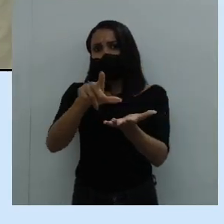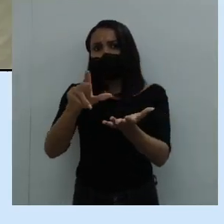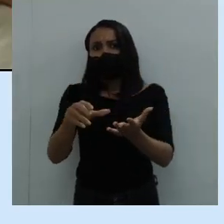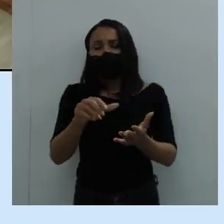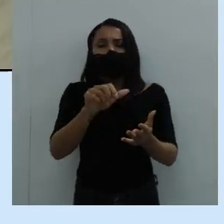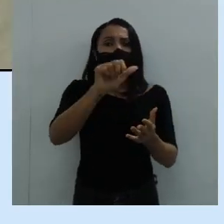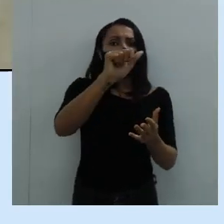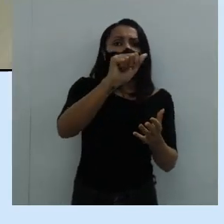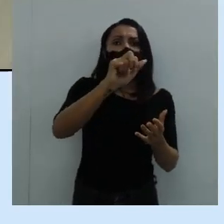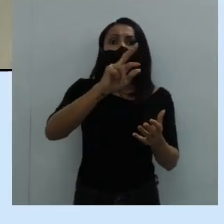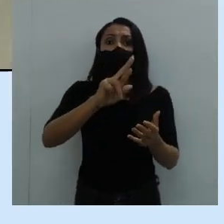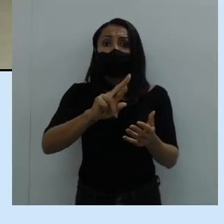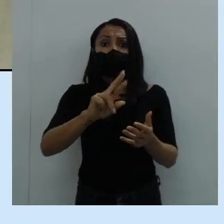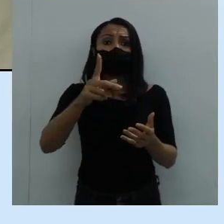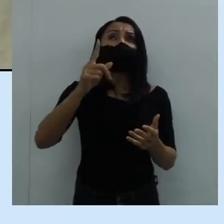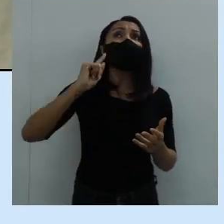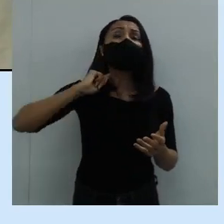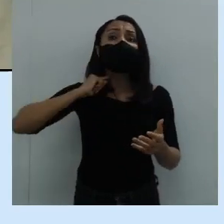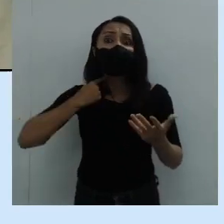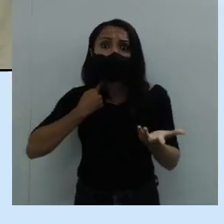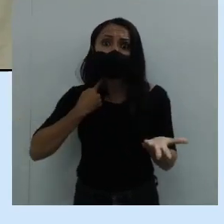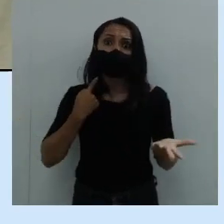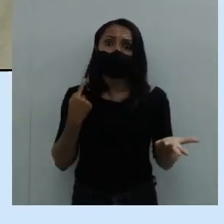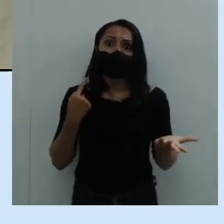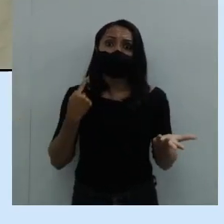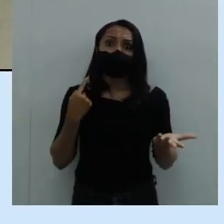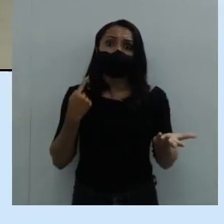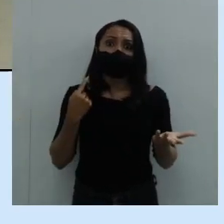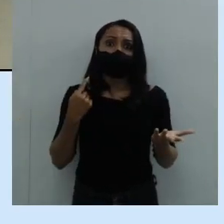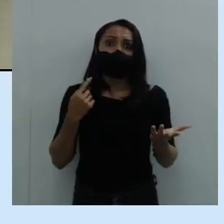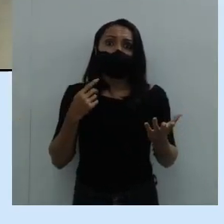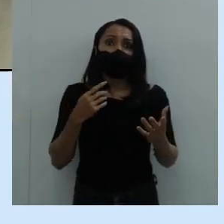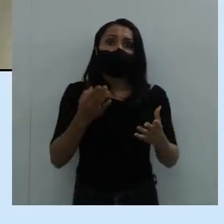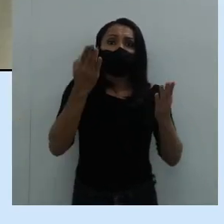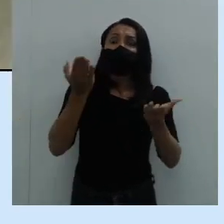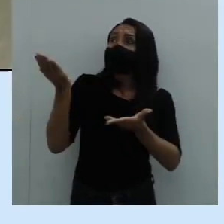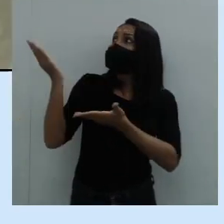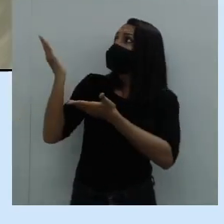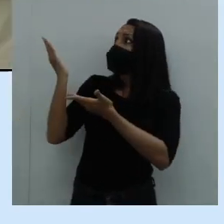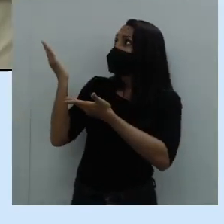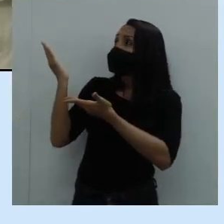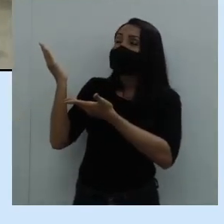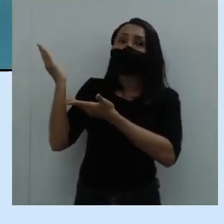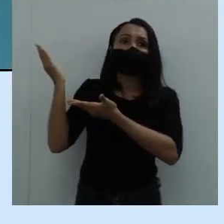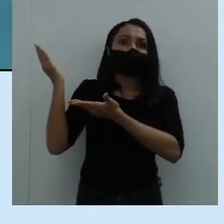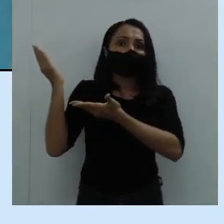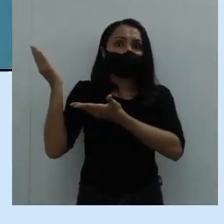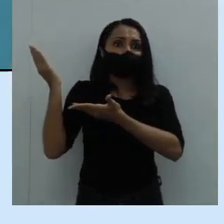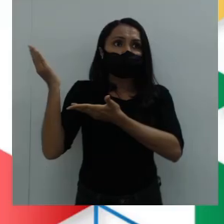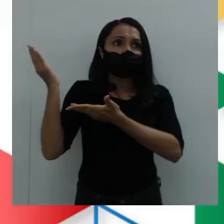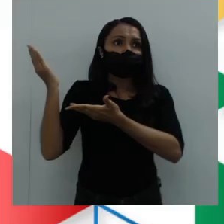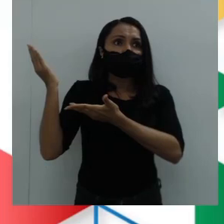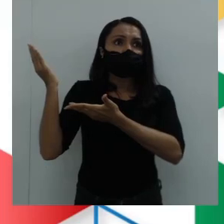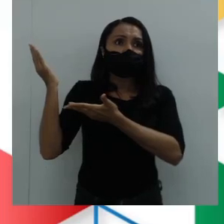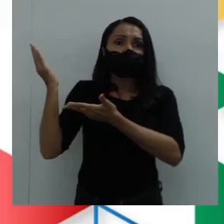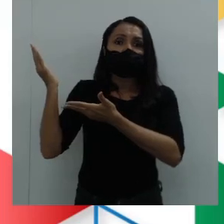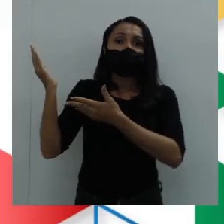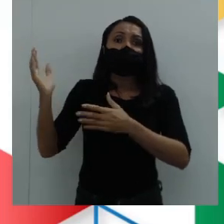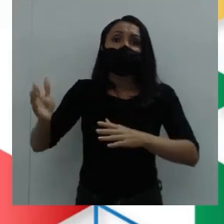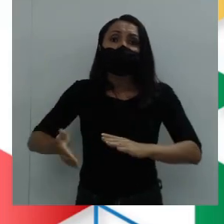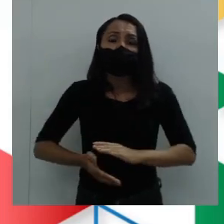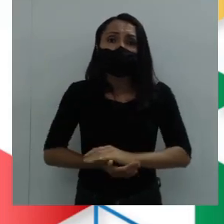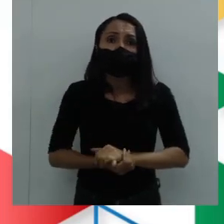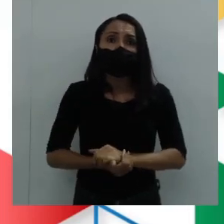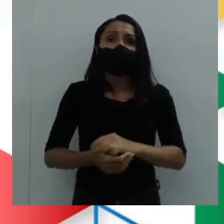tão transparente como se fosse no campo. Então, nessa imagem que está aqui na telinha, deixa eu mostrar aqui para vocês, você vê aqui a imagem de